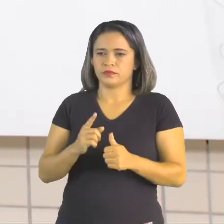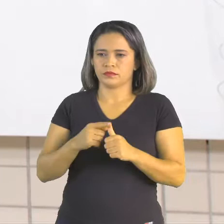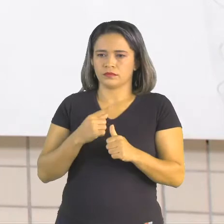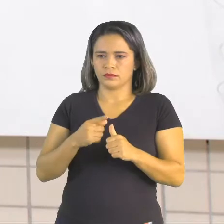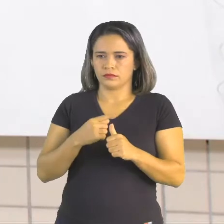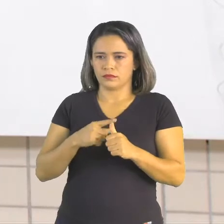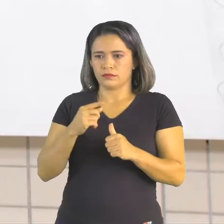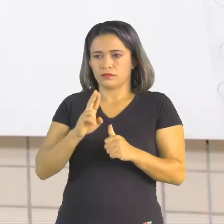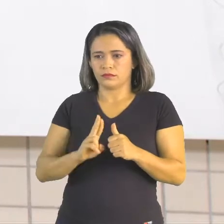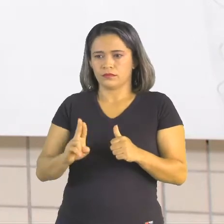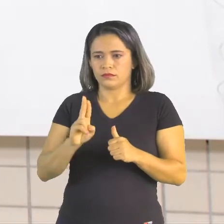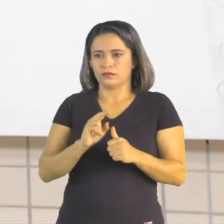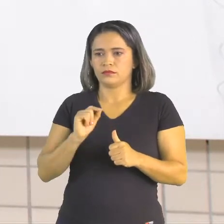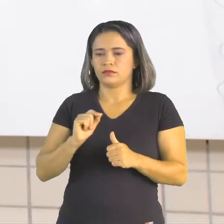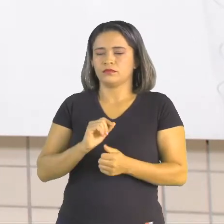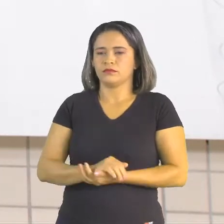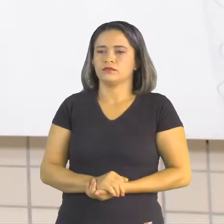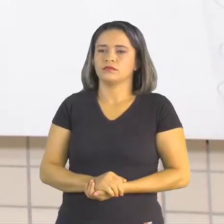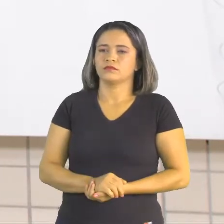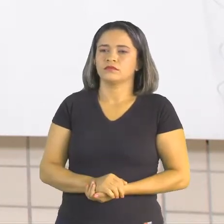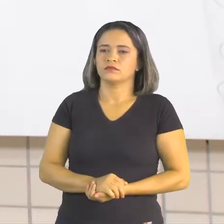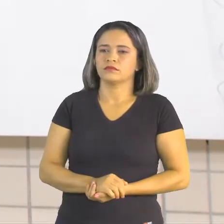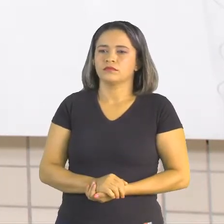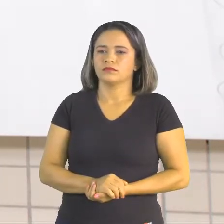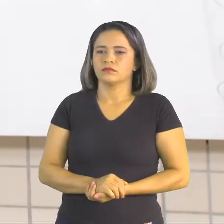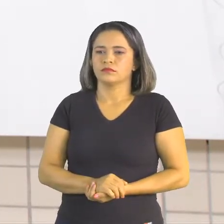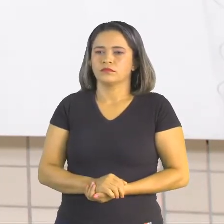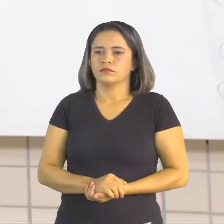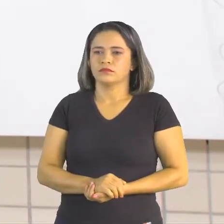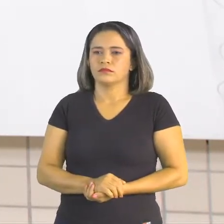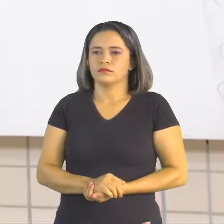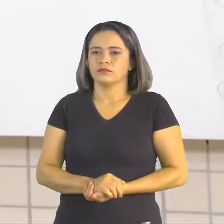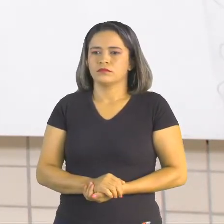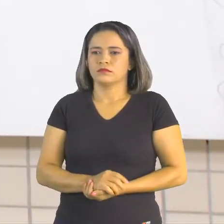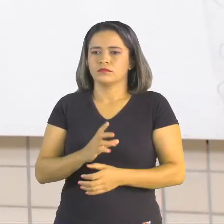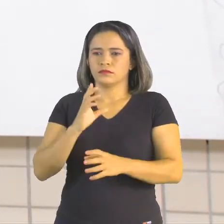mais usual é o quê? A gente vai montar essa nossa